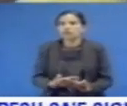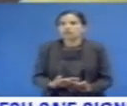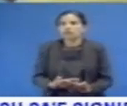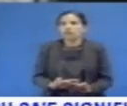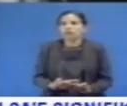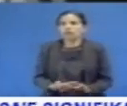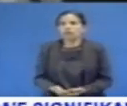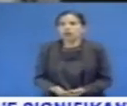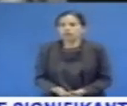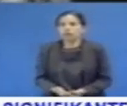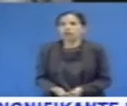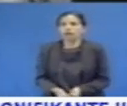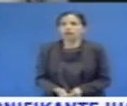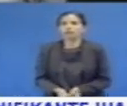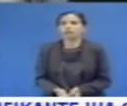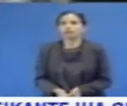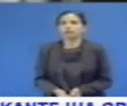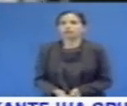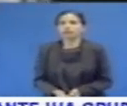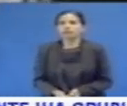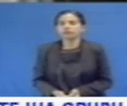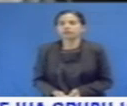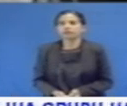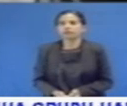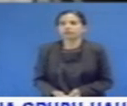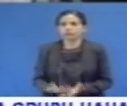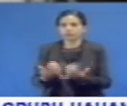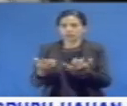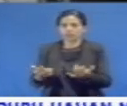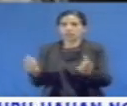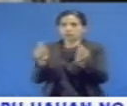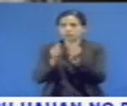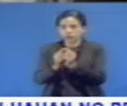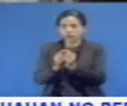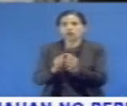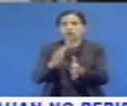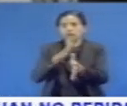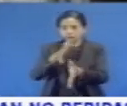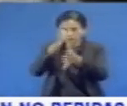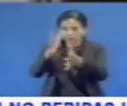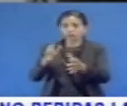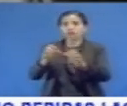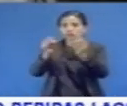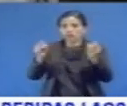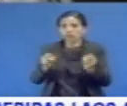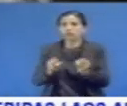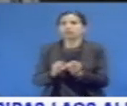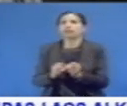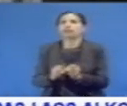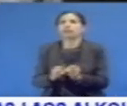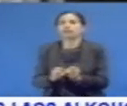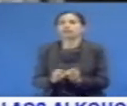na Universidade de Bahia, Pura Mutu. Oh, que tua Cida, cada suco. Conta na